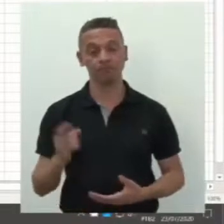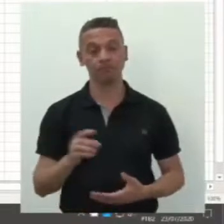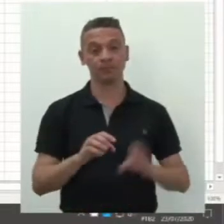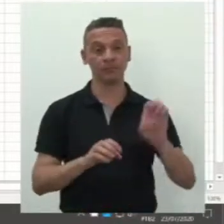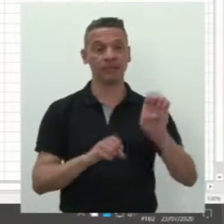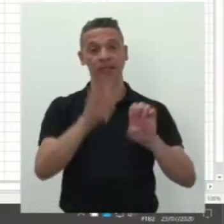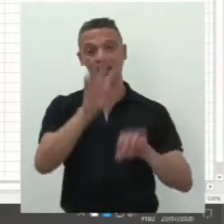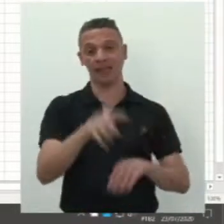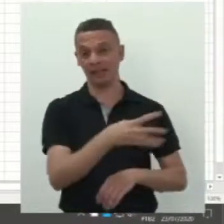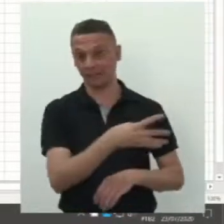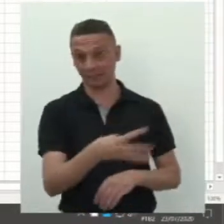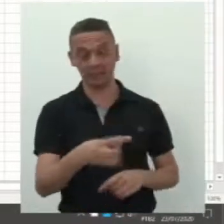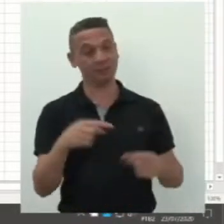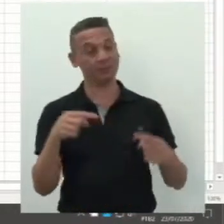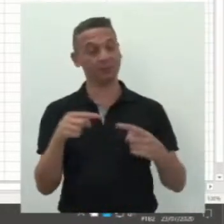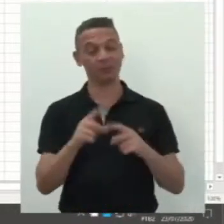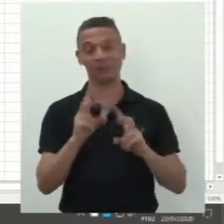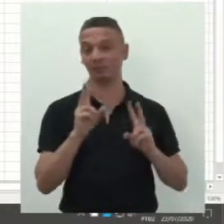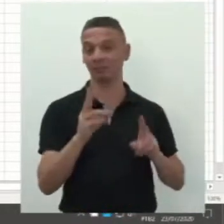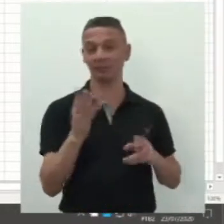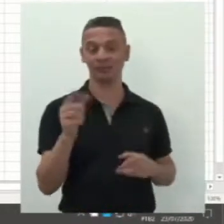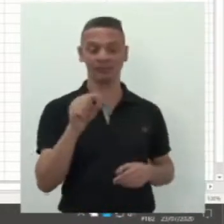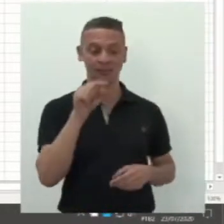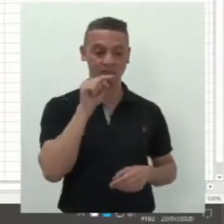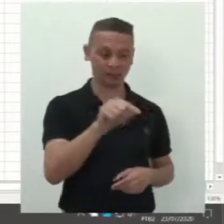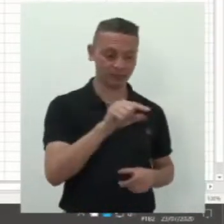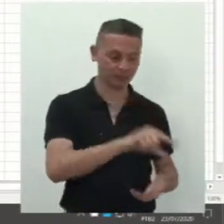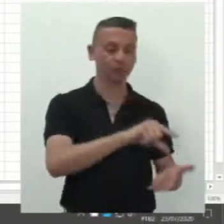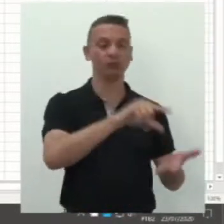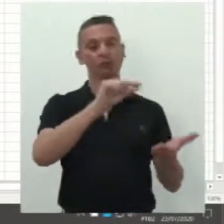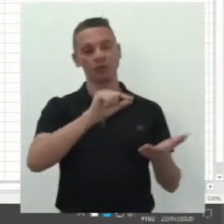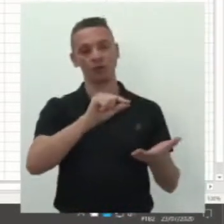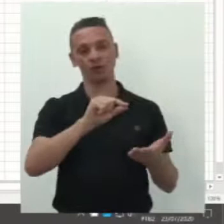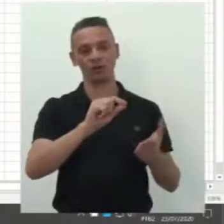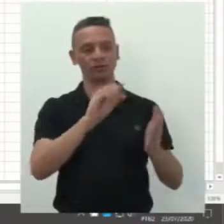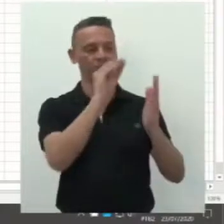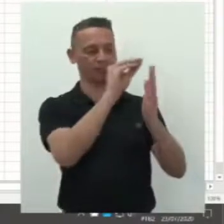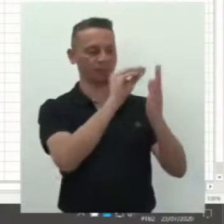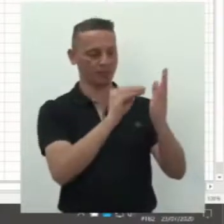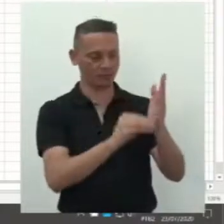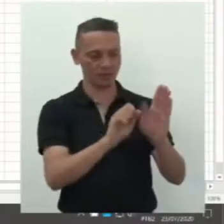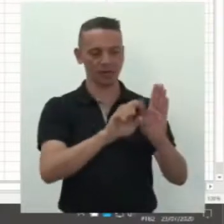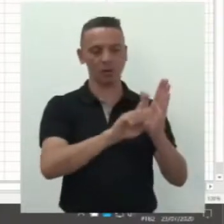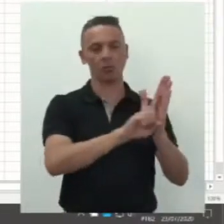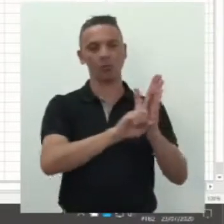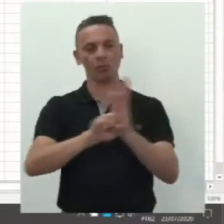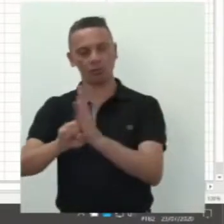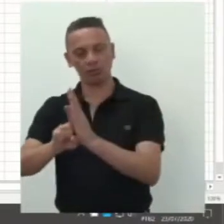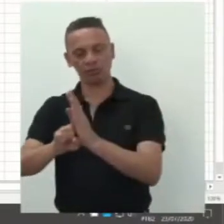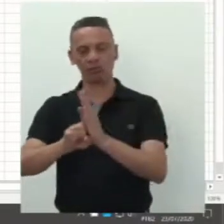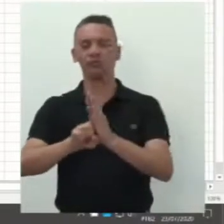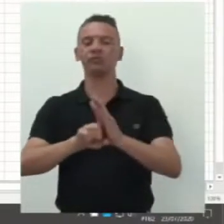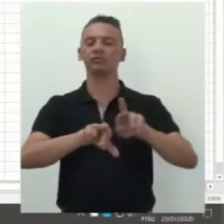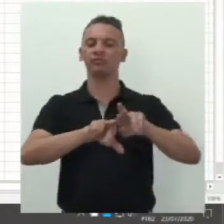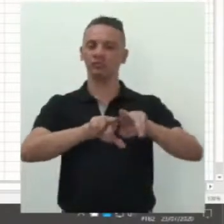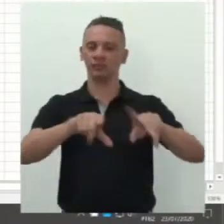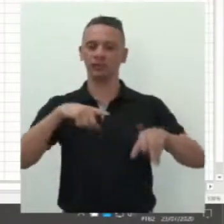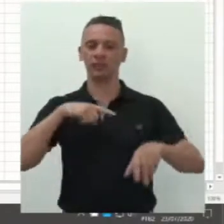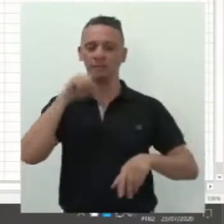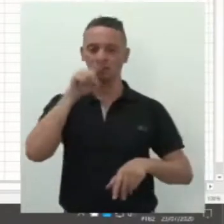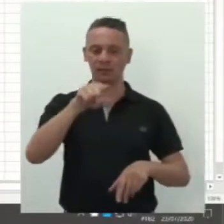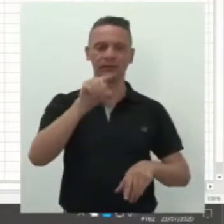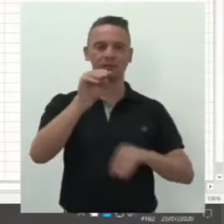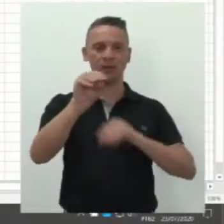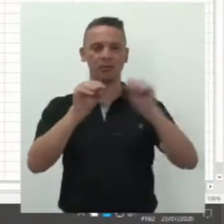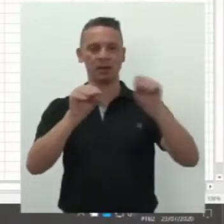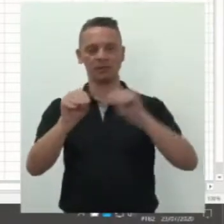ele funciona nessa lógica. Seleção de célula, preenchimento, arrastar a célula. Então é bem clicar,